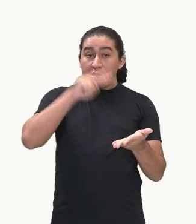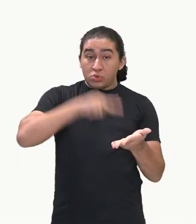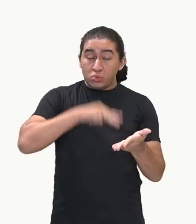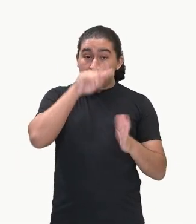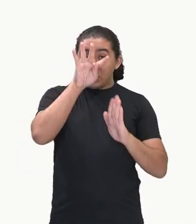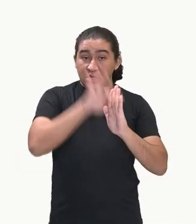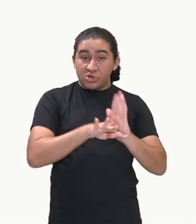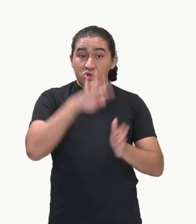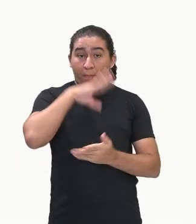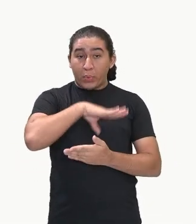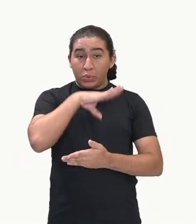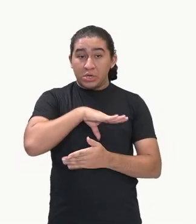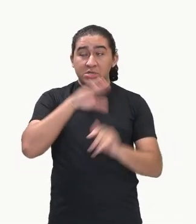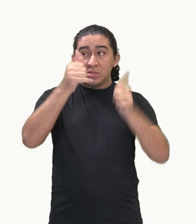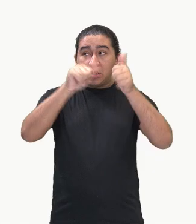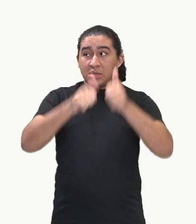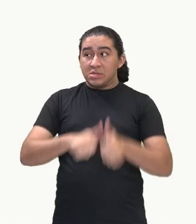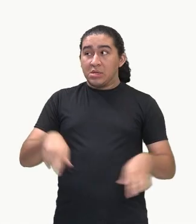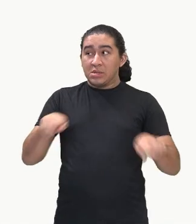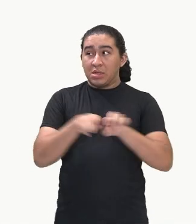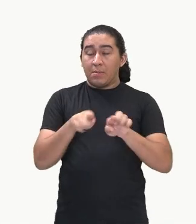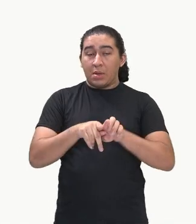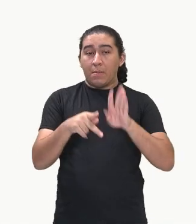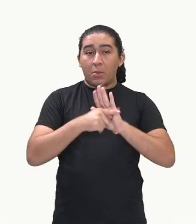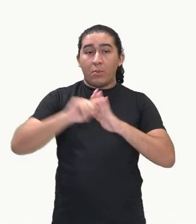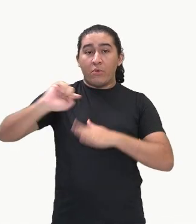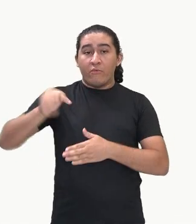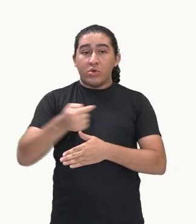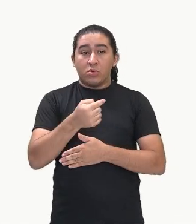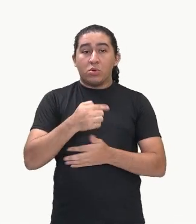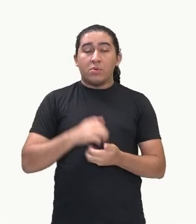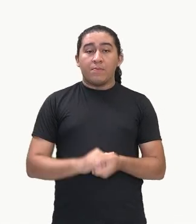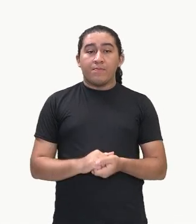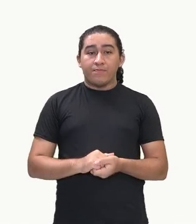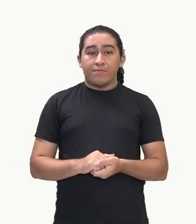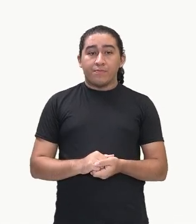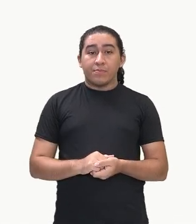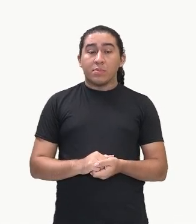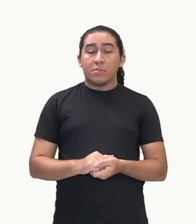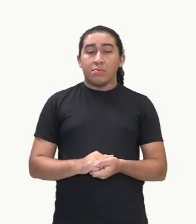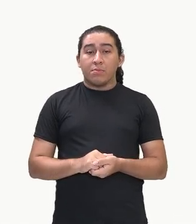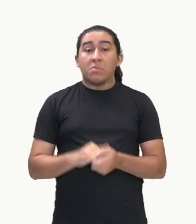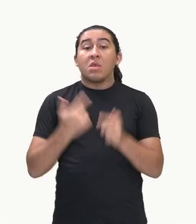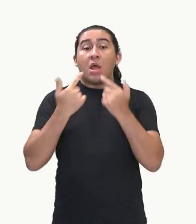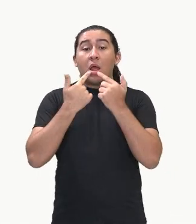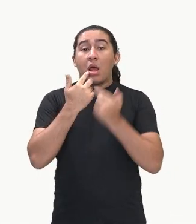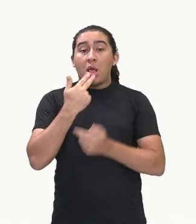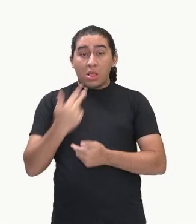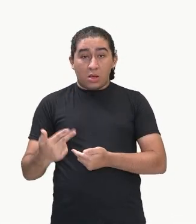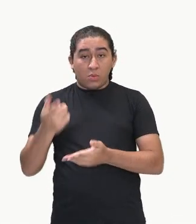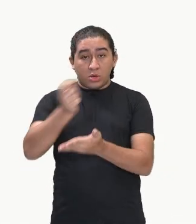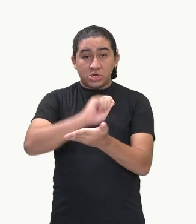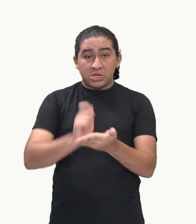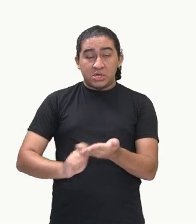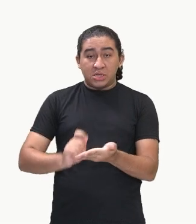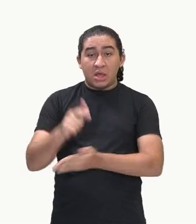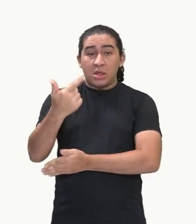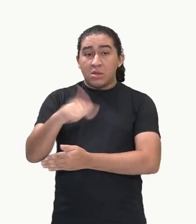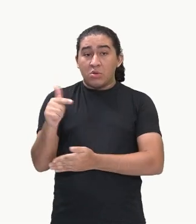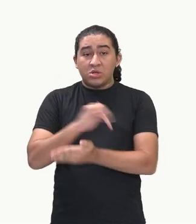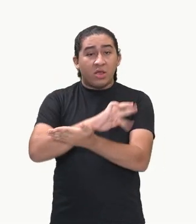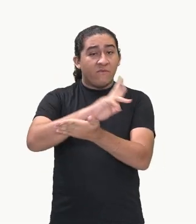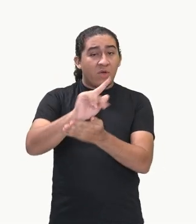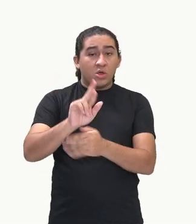algumas situações aqui da vírgula. A língua escrita não dispõe de